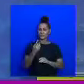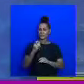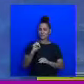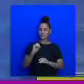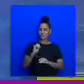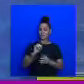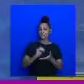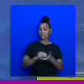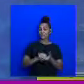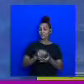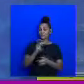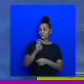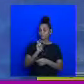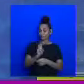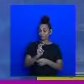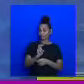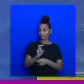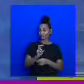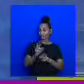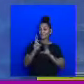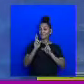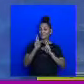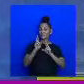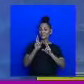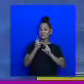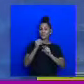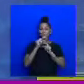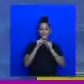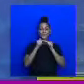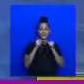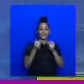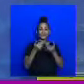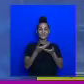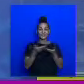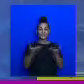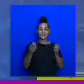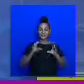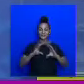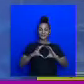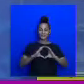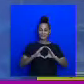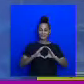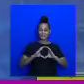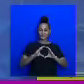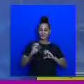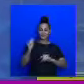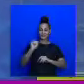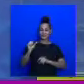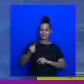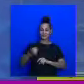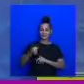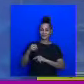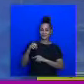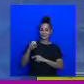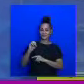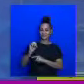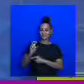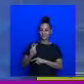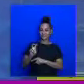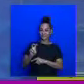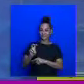números, faltam 5. Estamos na torcida, boa sorte. Bola azul, 05.